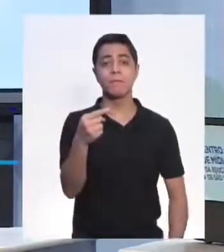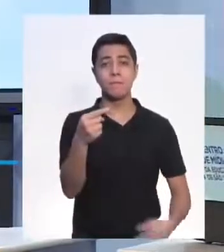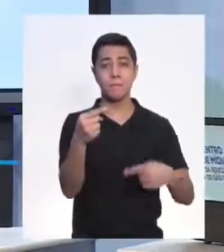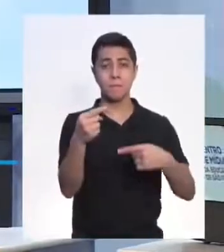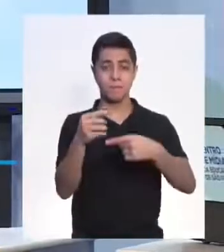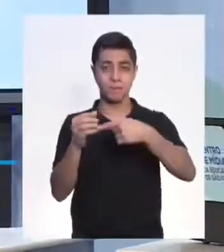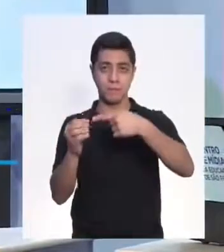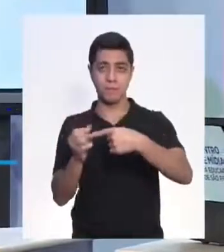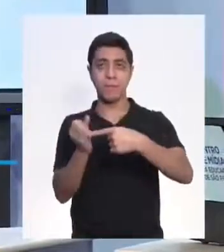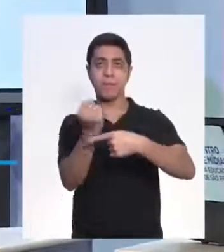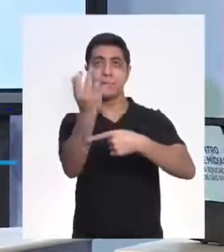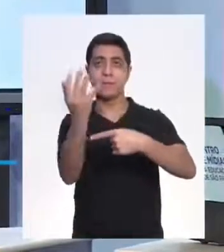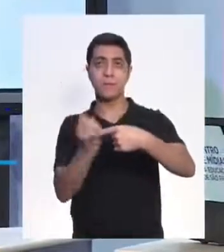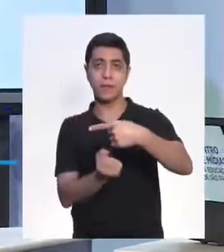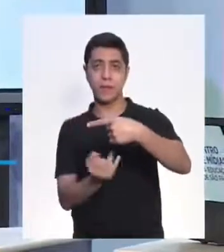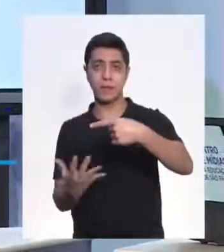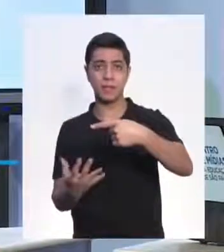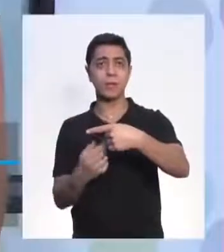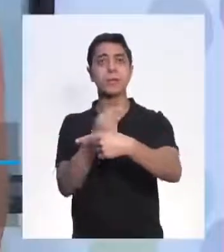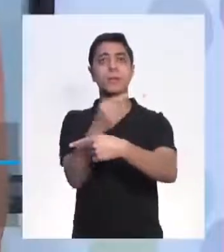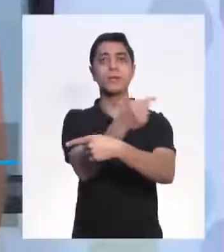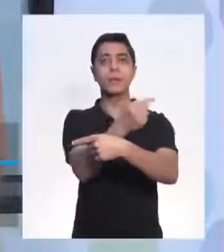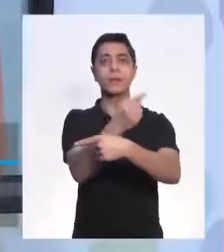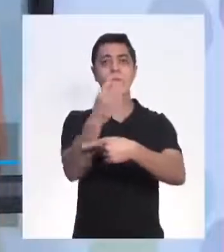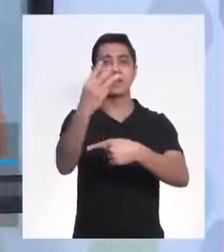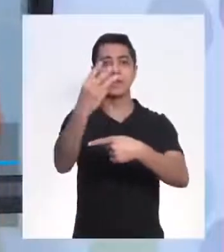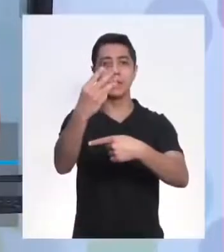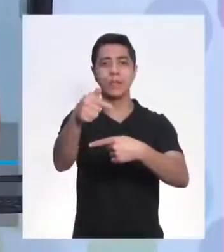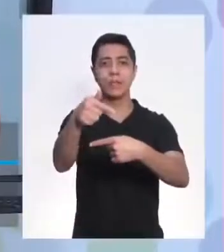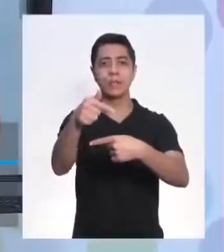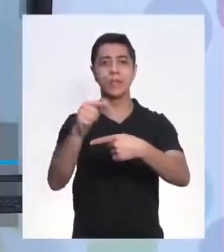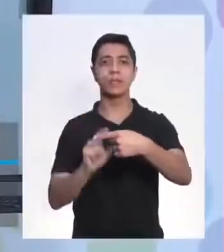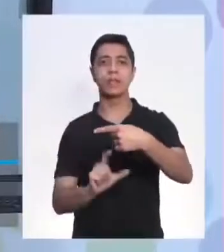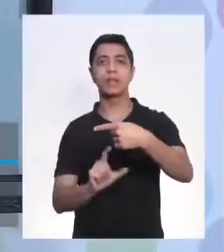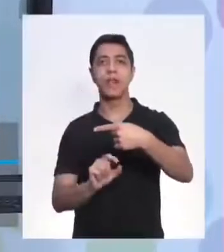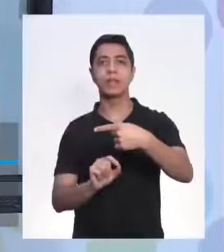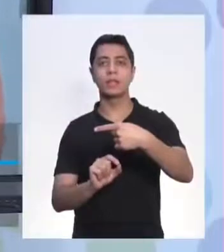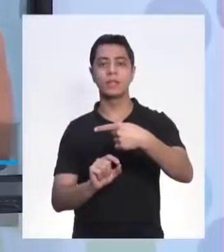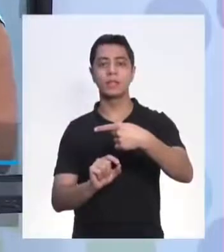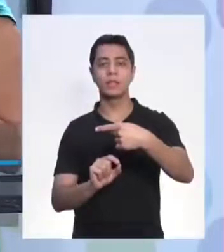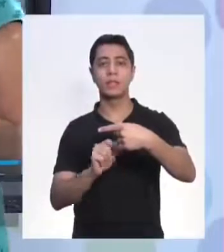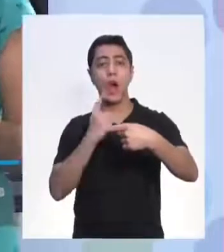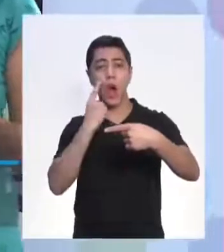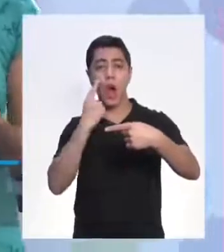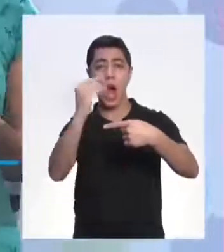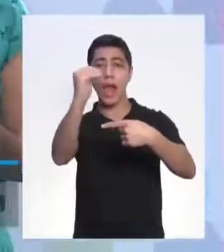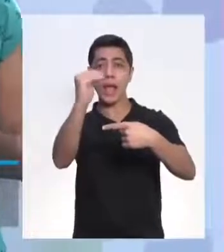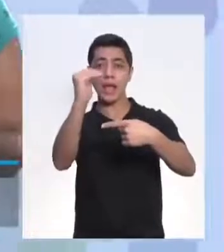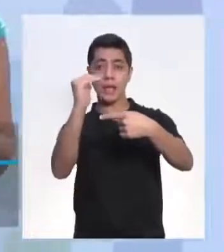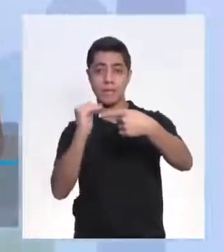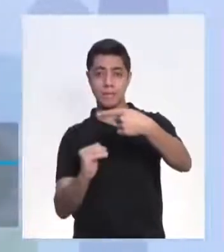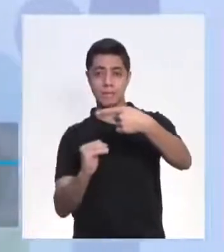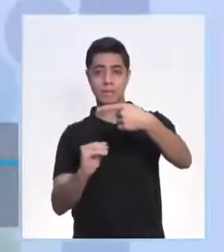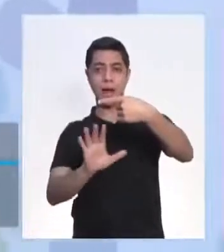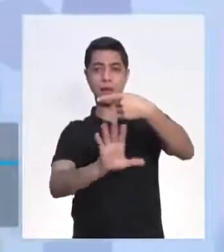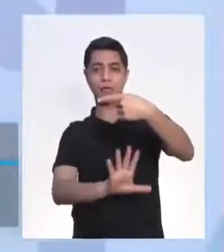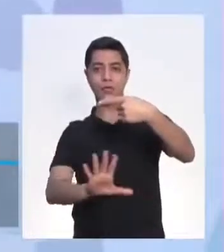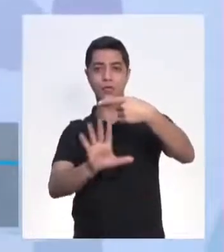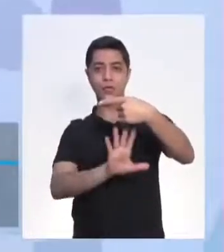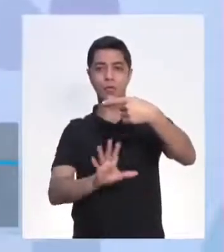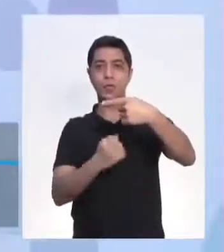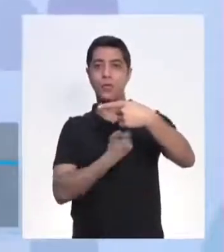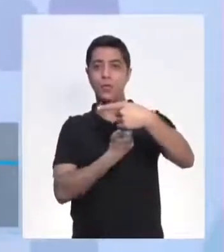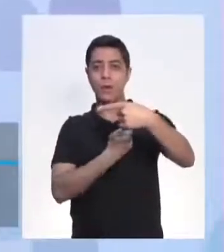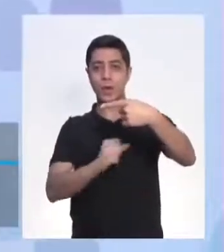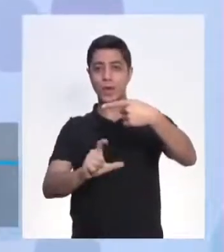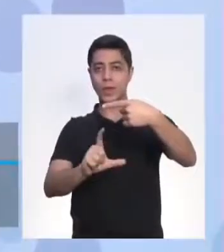decimal. Todas as vezes que embaixo nós temos um número que é 10 ou seus múltiplos, a gente